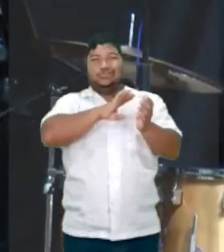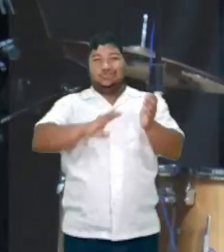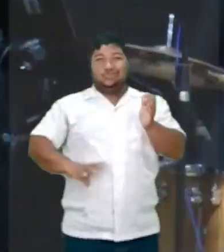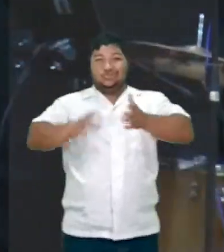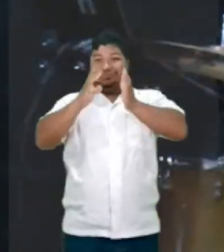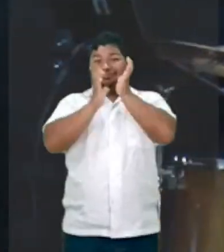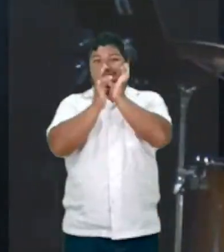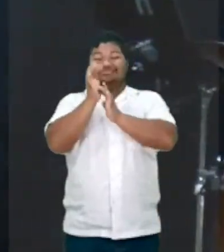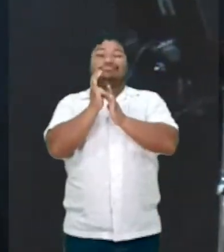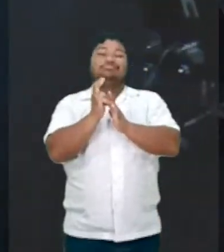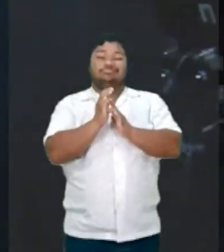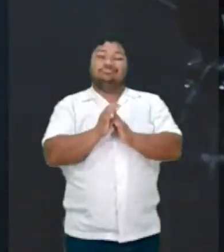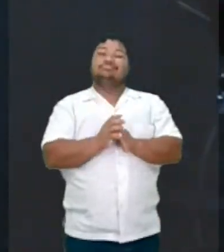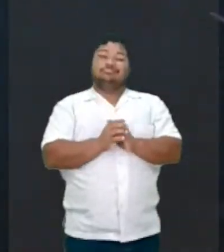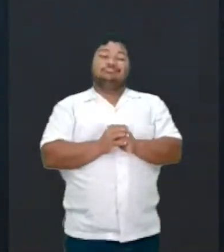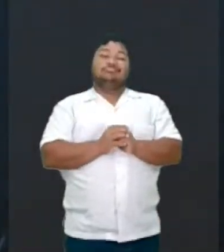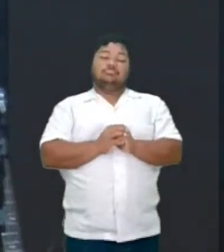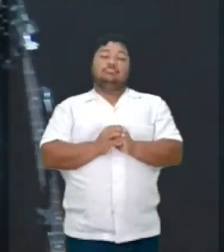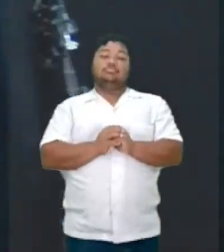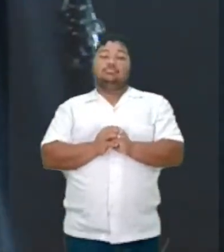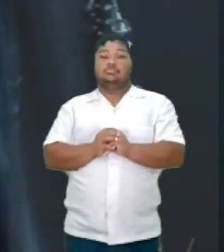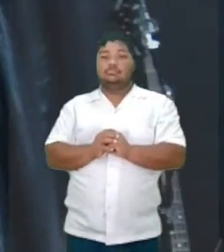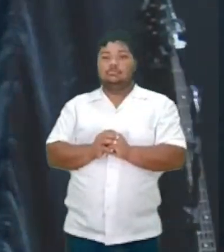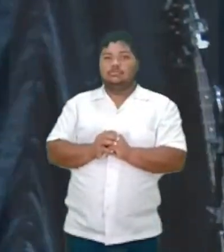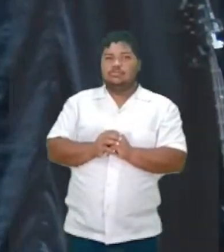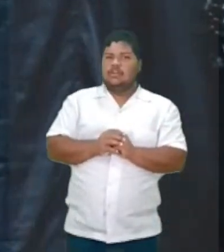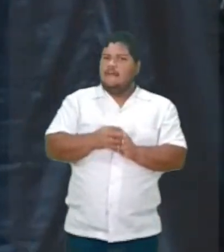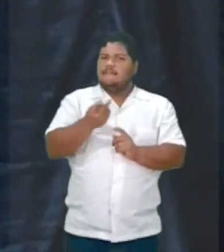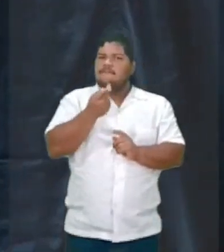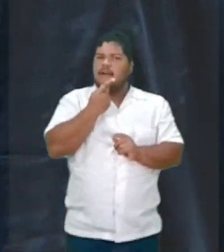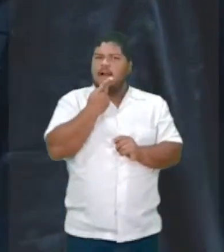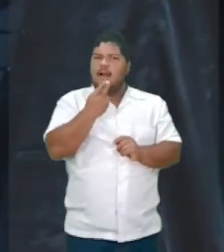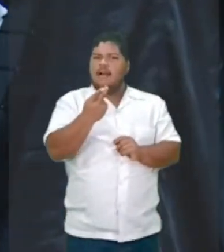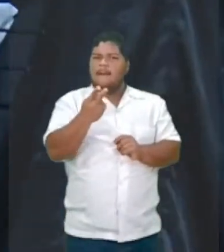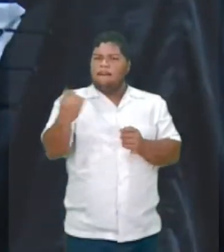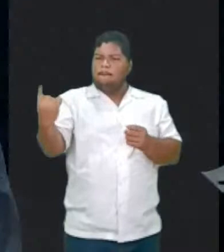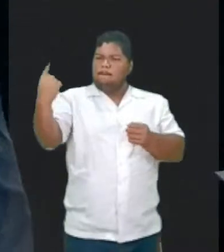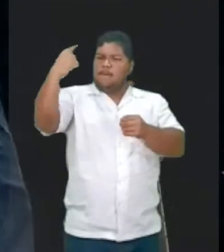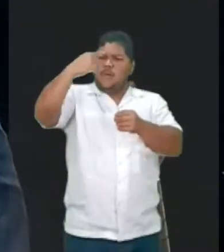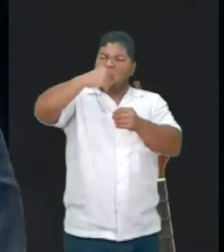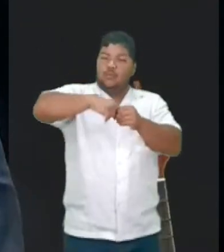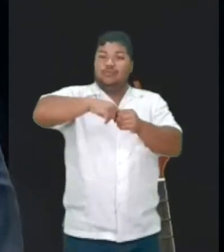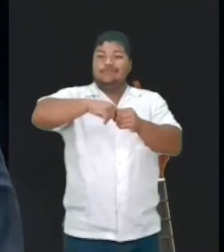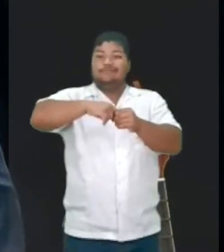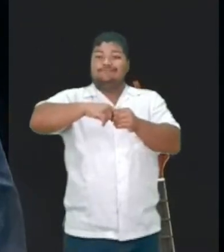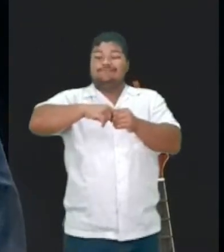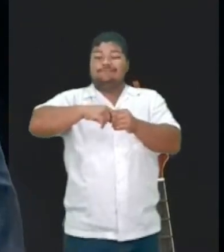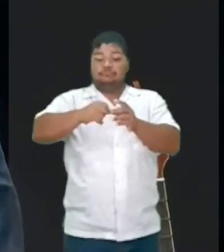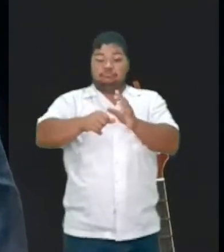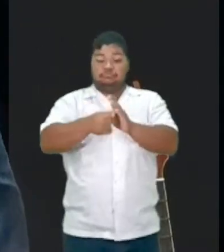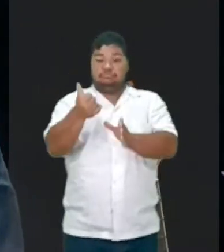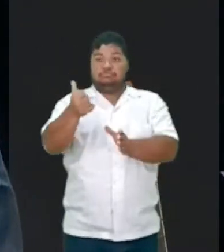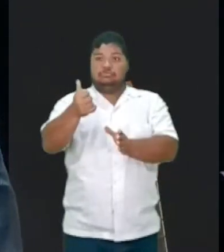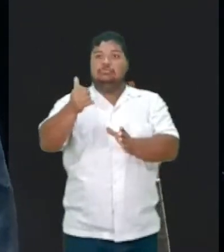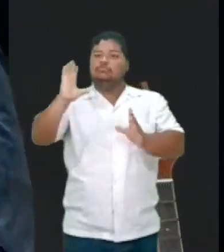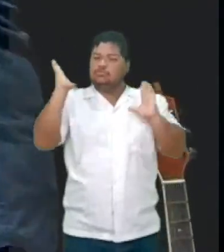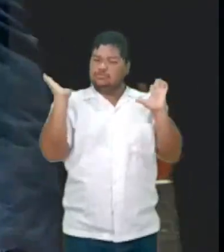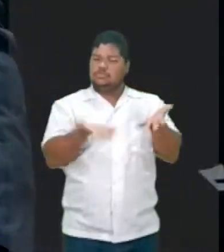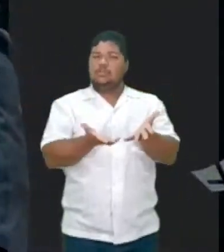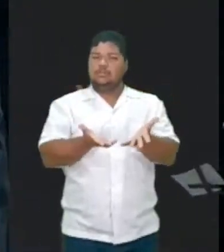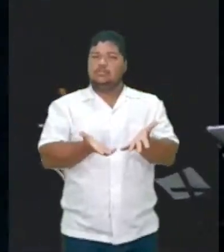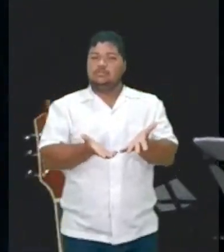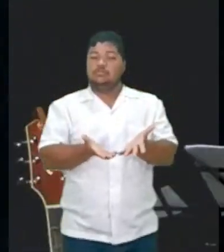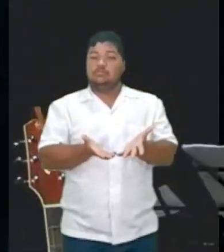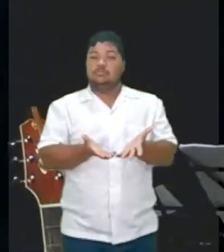a respeito dos dois momentos que o Messias viria ao mundo. O primeiro momento já aconteceu. Aquele